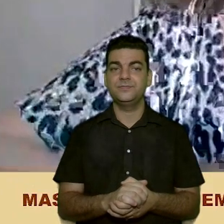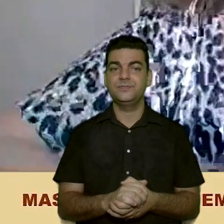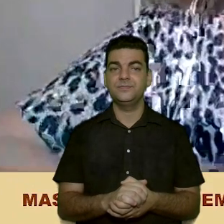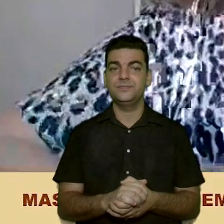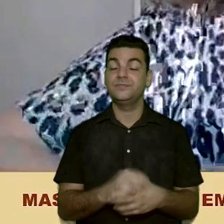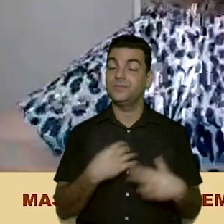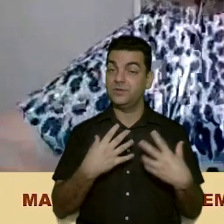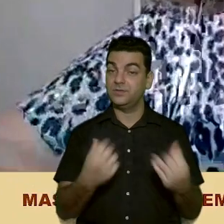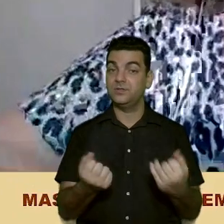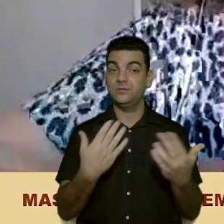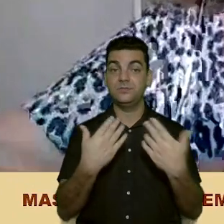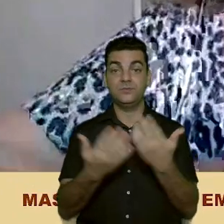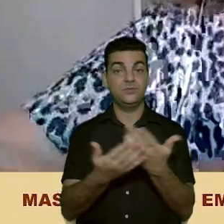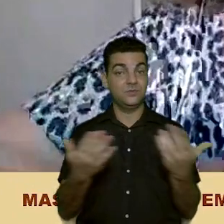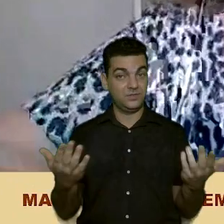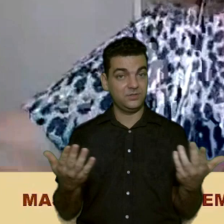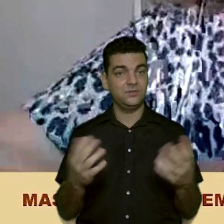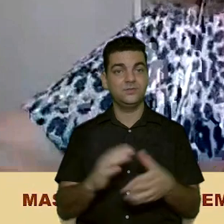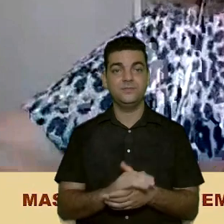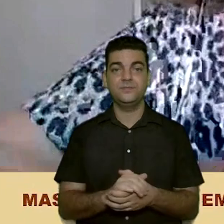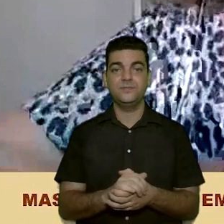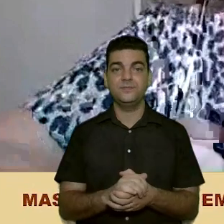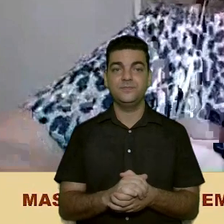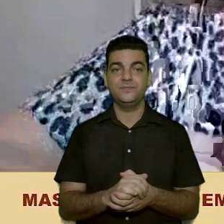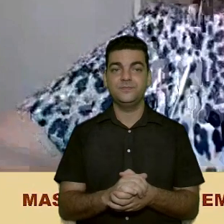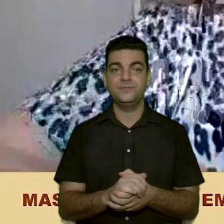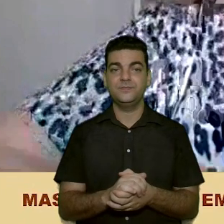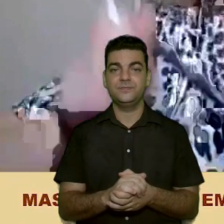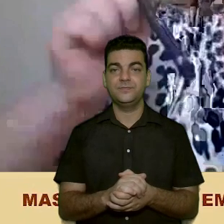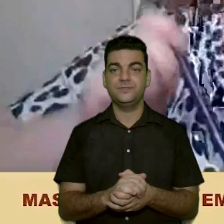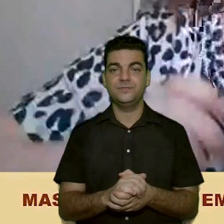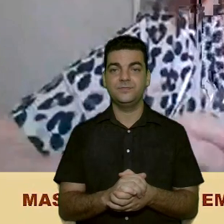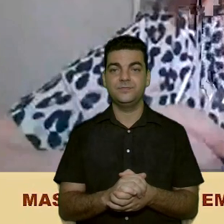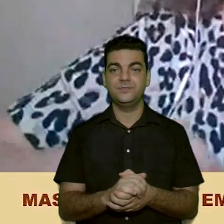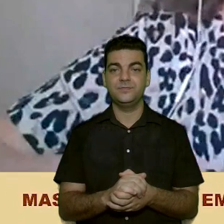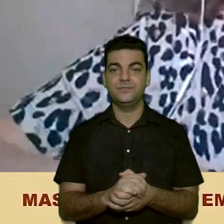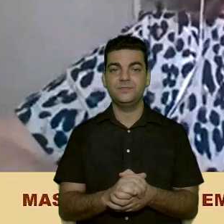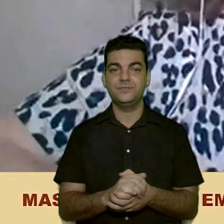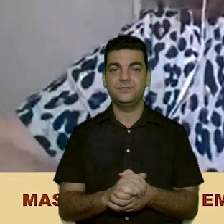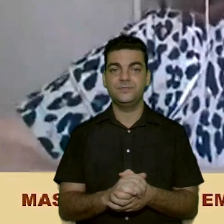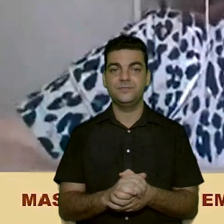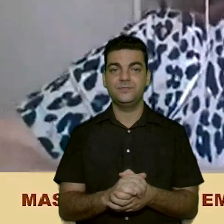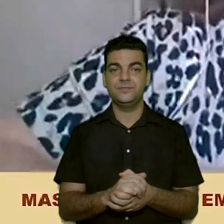receber contato. Eu estou super à disposição. Quem quiser,